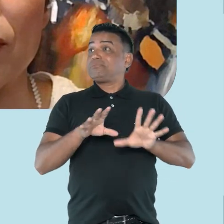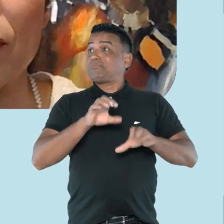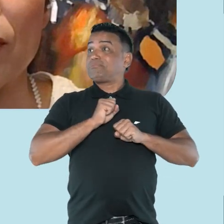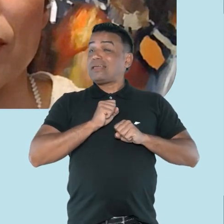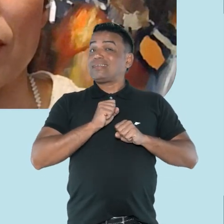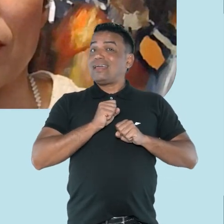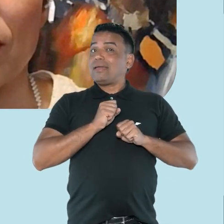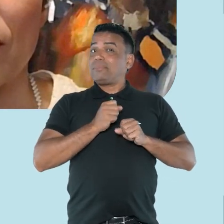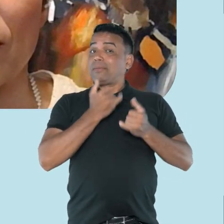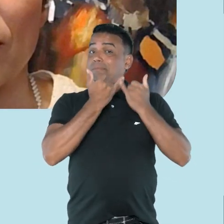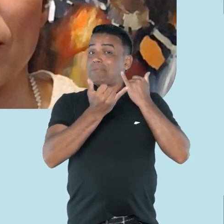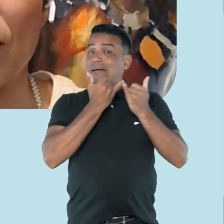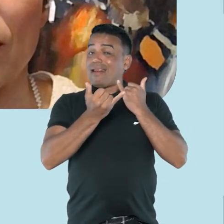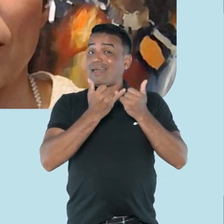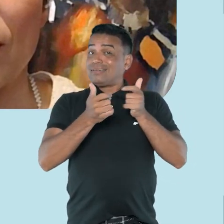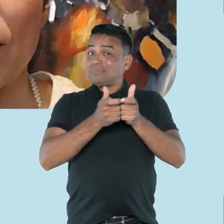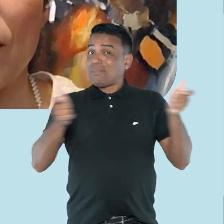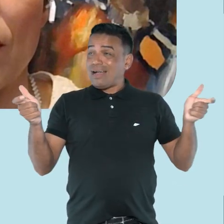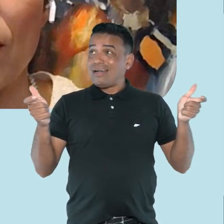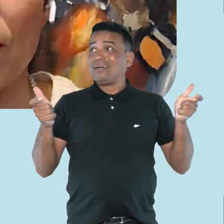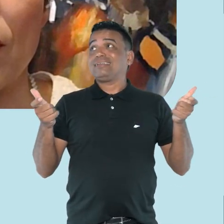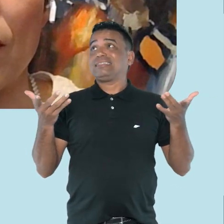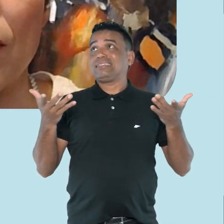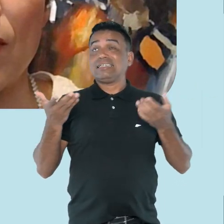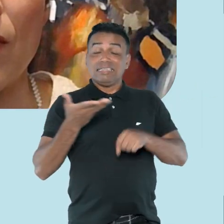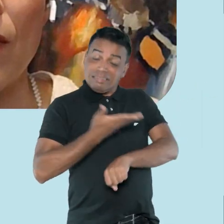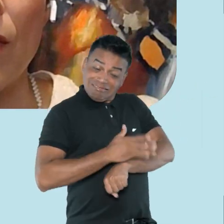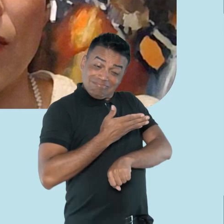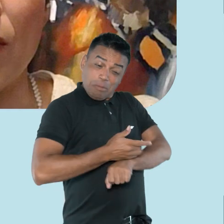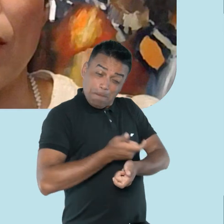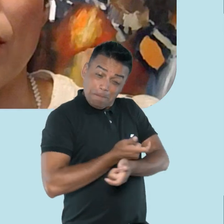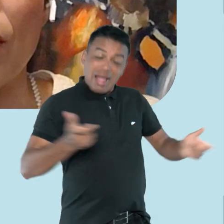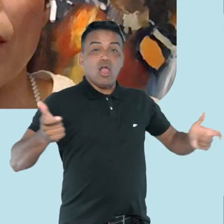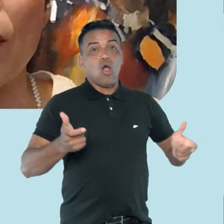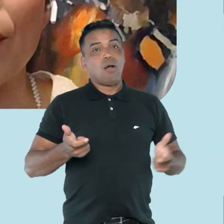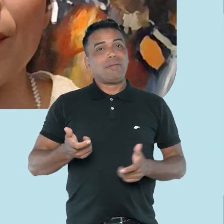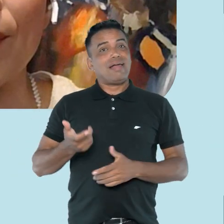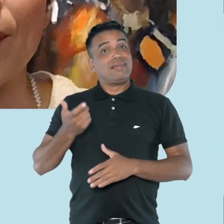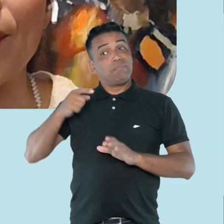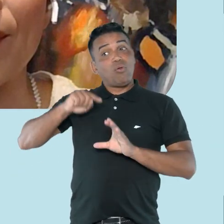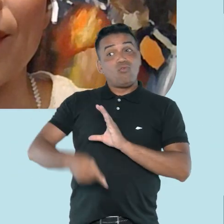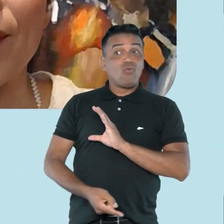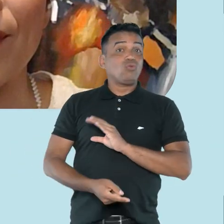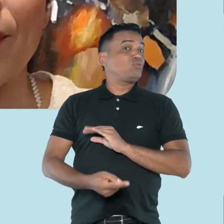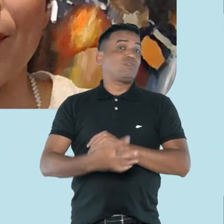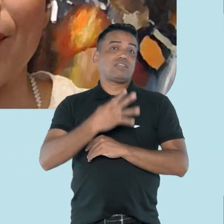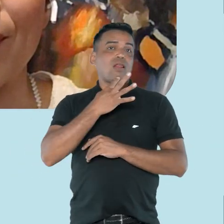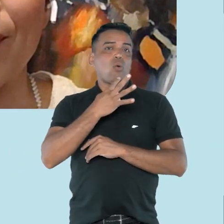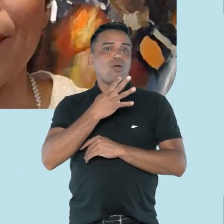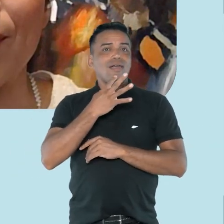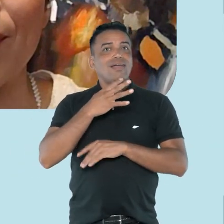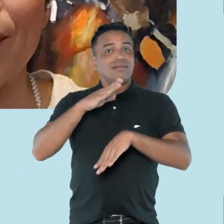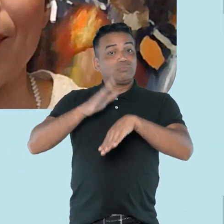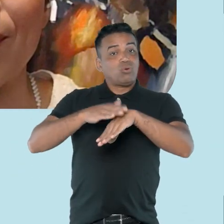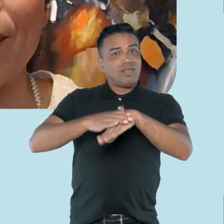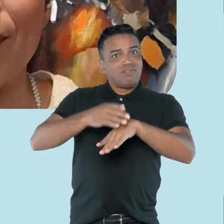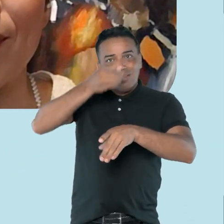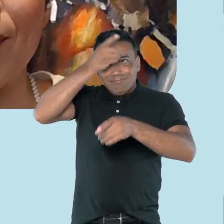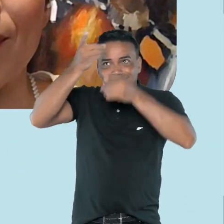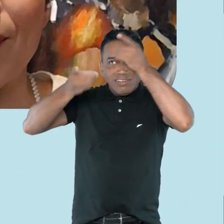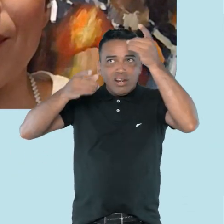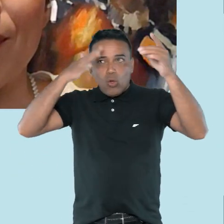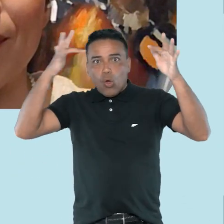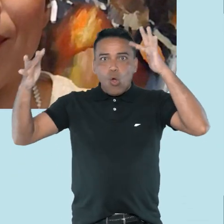você teve que fazer um exercício ainda maior para ir aonde você não conhece, porque é a sua criação, é a